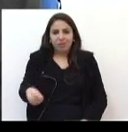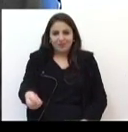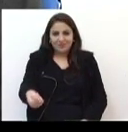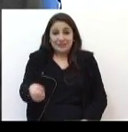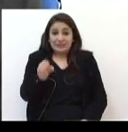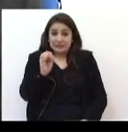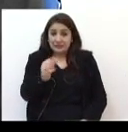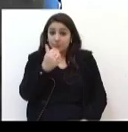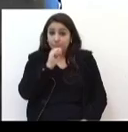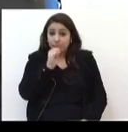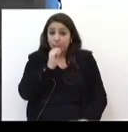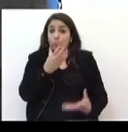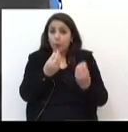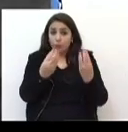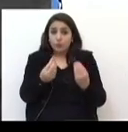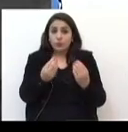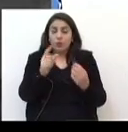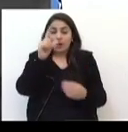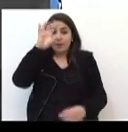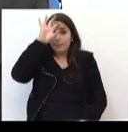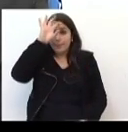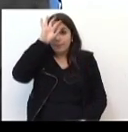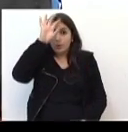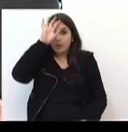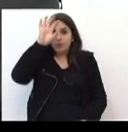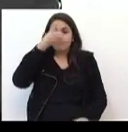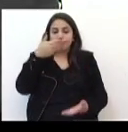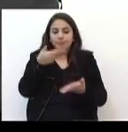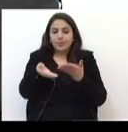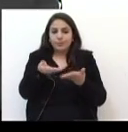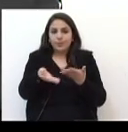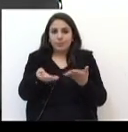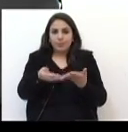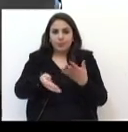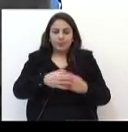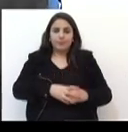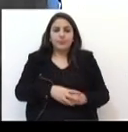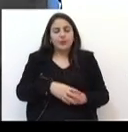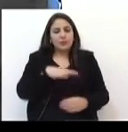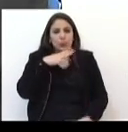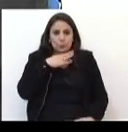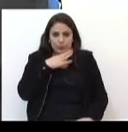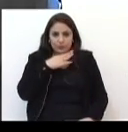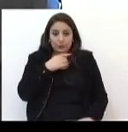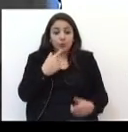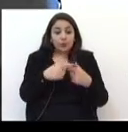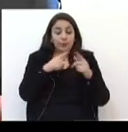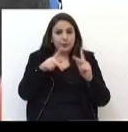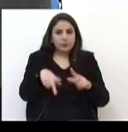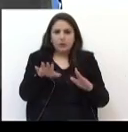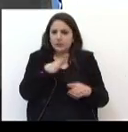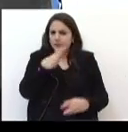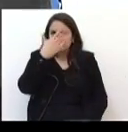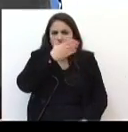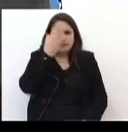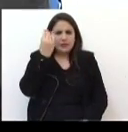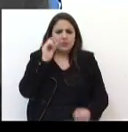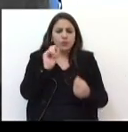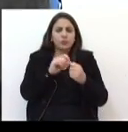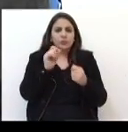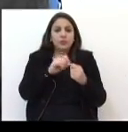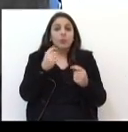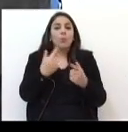álcool em excesso, ele diminui a capacidade de memorização. Isso é muito ruim. A pessoa até esquece muitas vezes do que